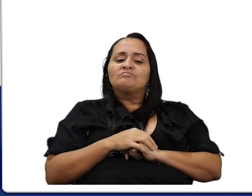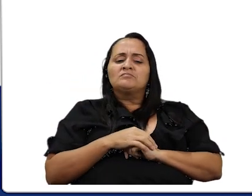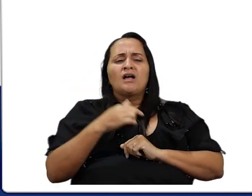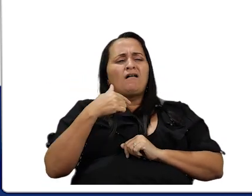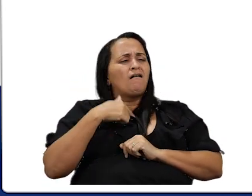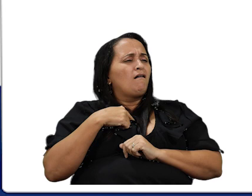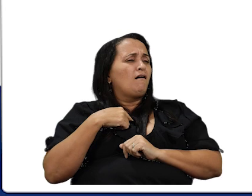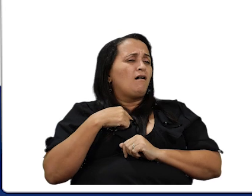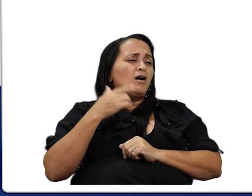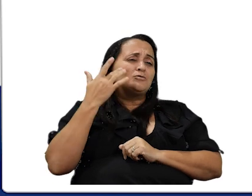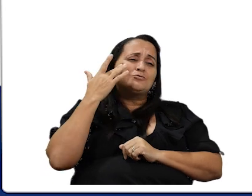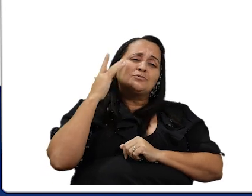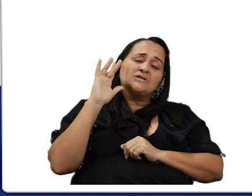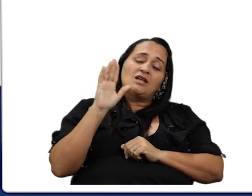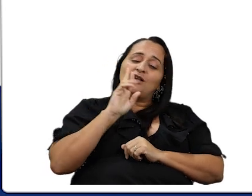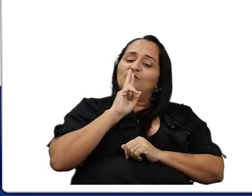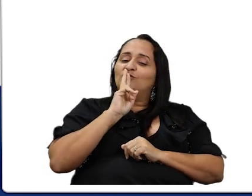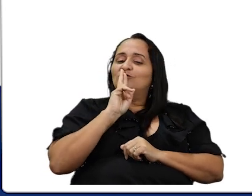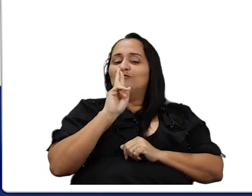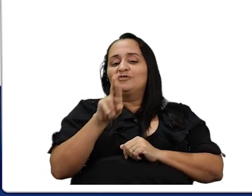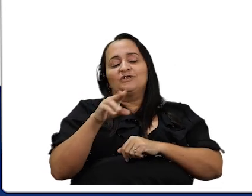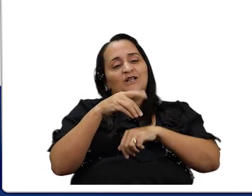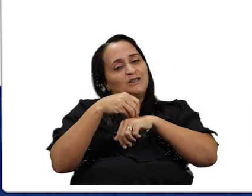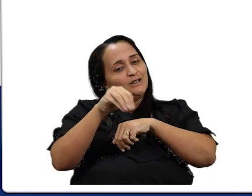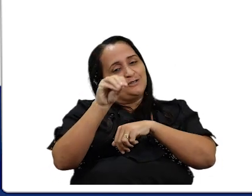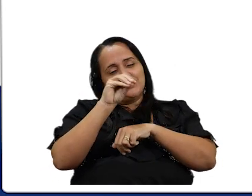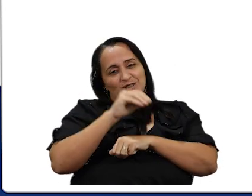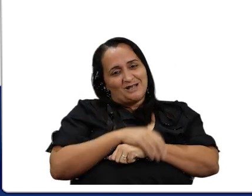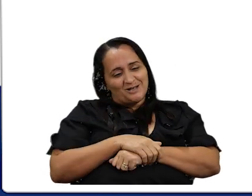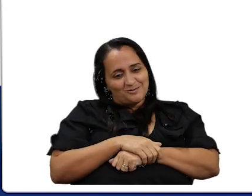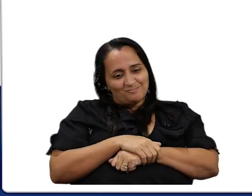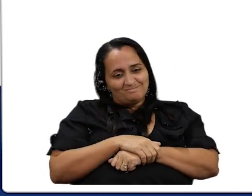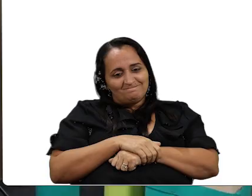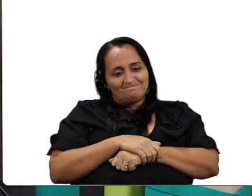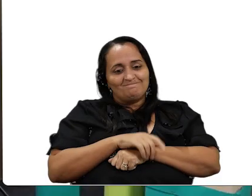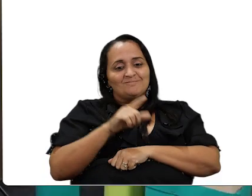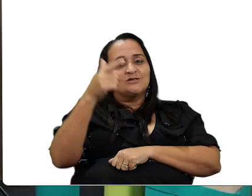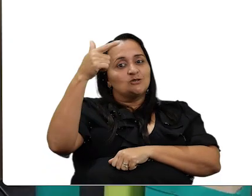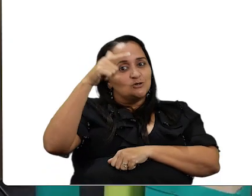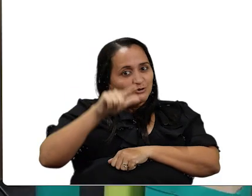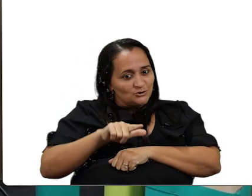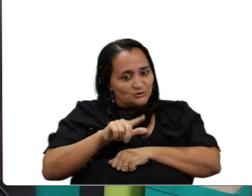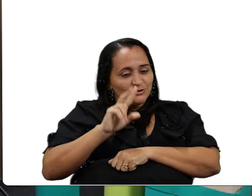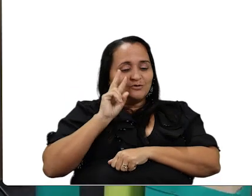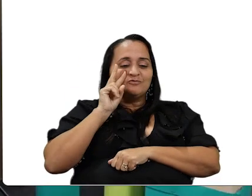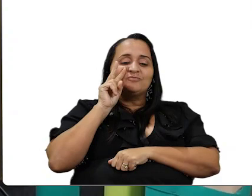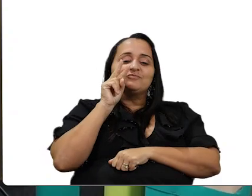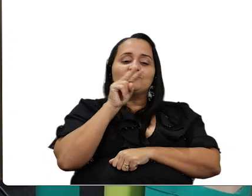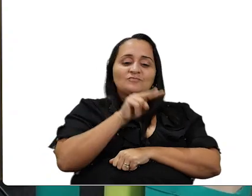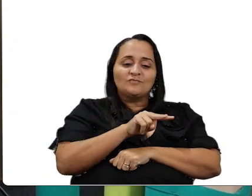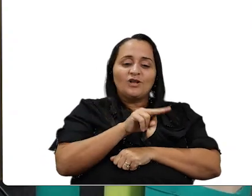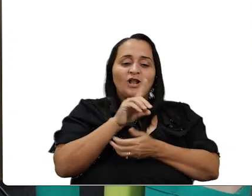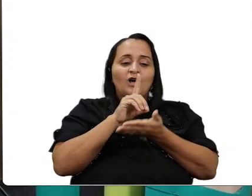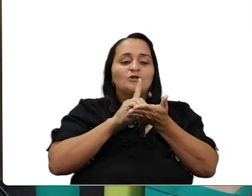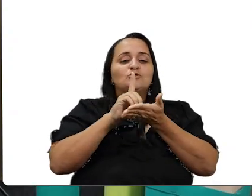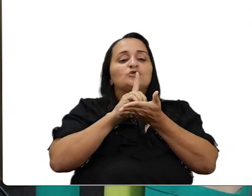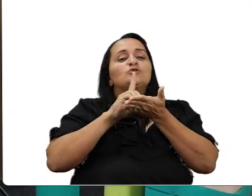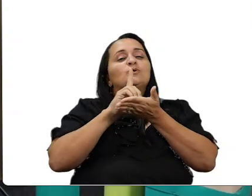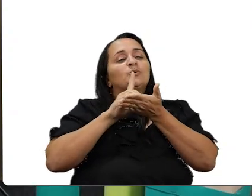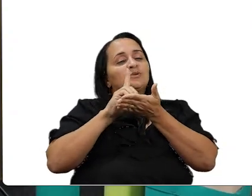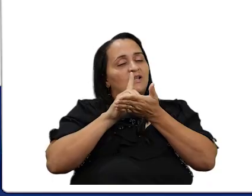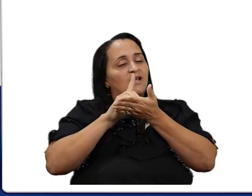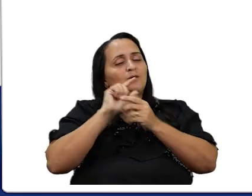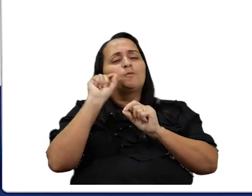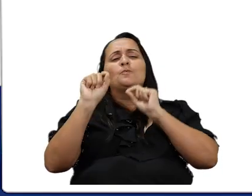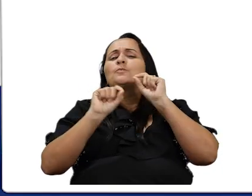Eu não me aguento, eu vou ter que dar uma dica. Vamos olhar de novo no dicionário